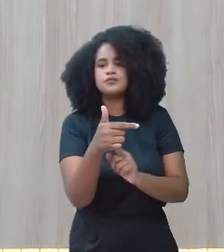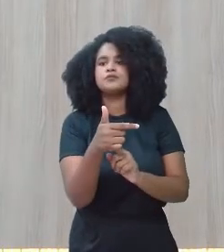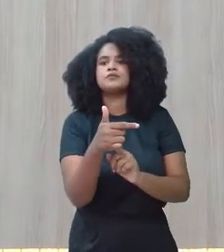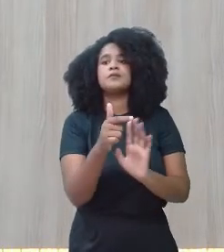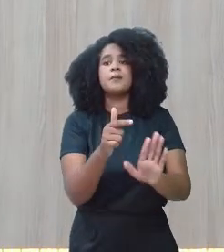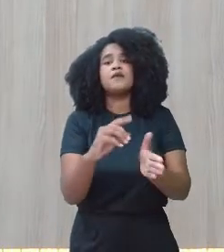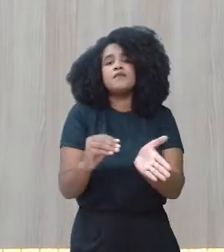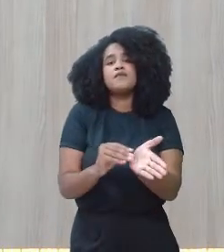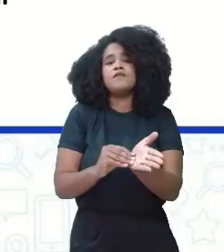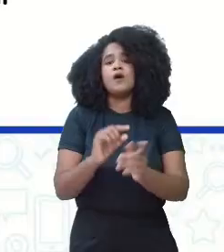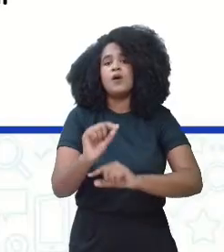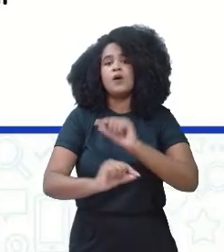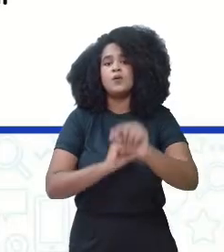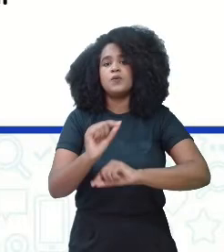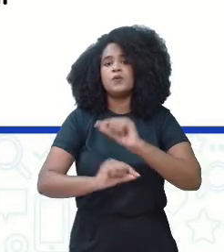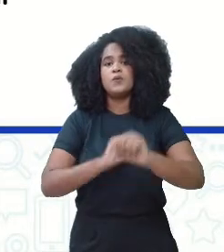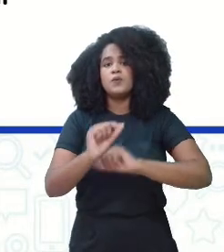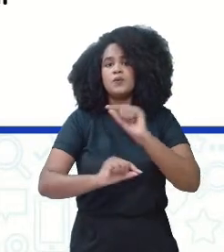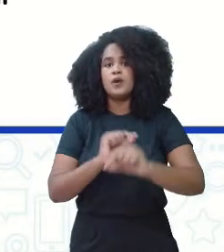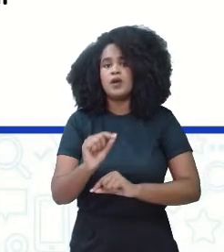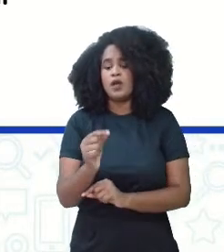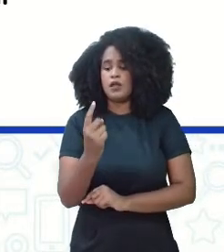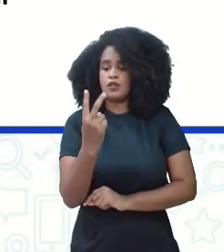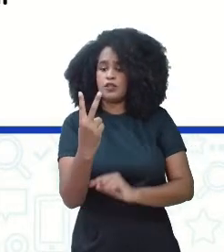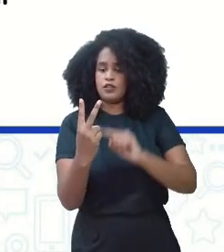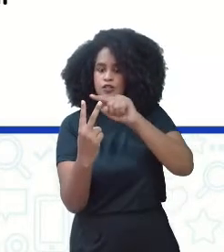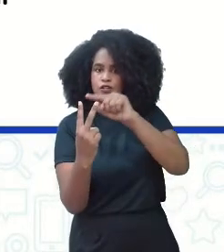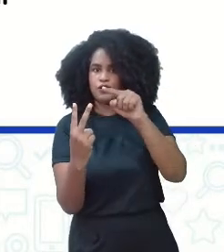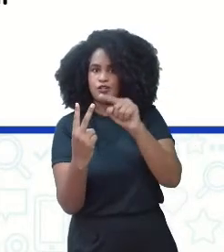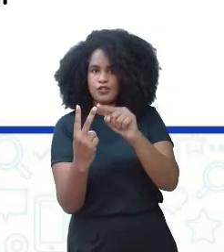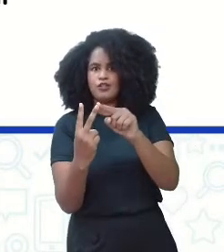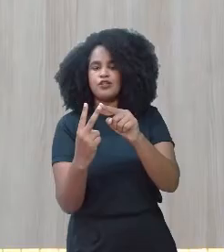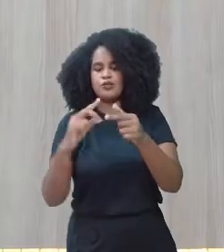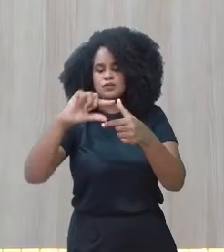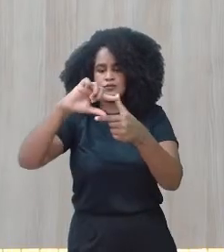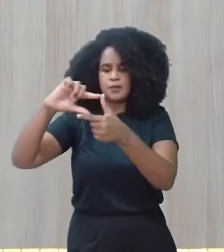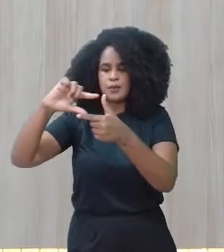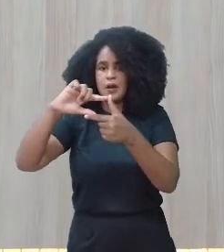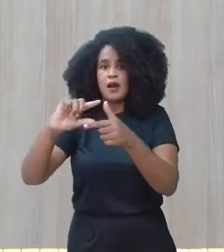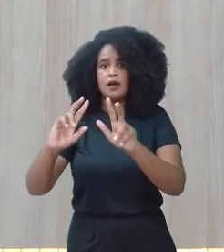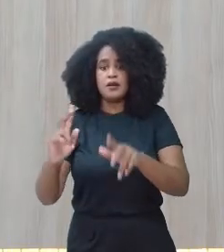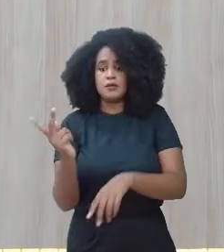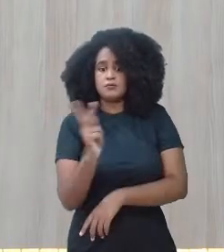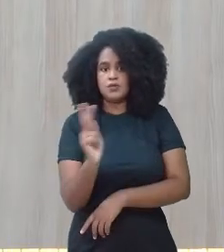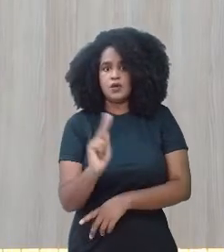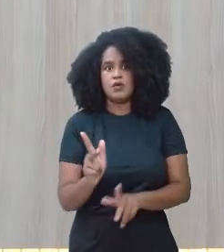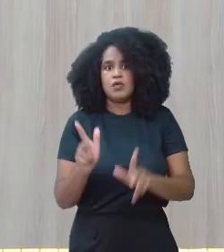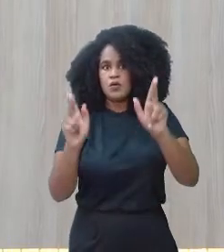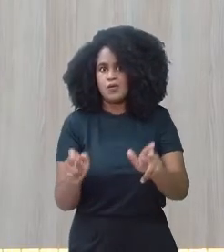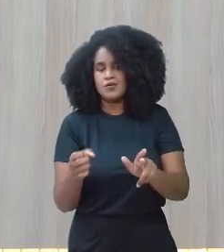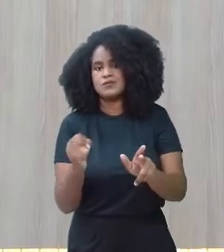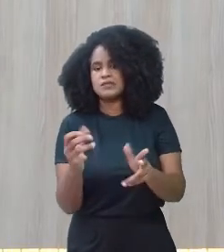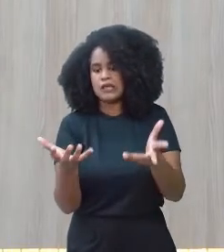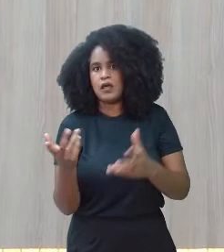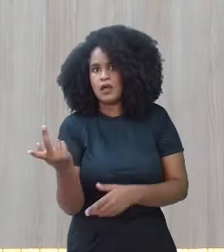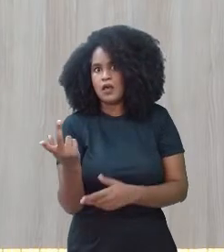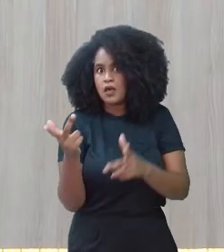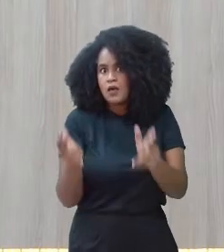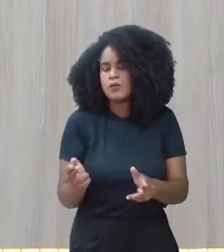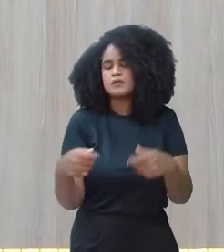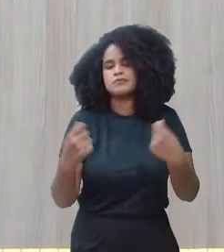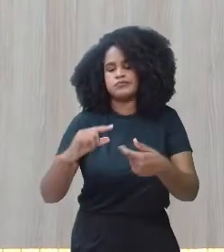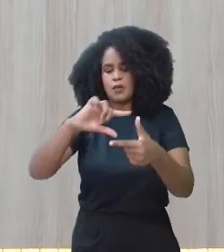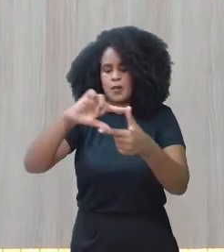gente conseguisse uma imagem idêntica como essa, né? E aí a gente já percebe que a relação de perímetro não necessariamente